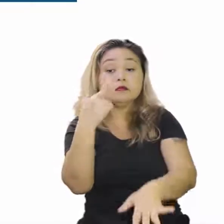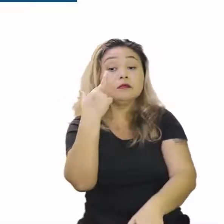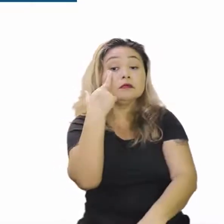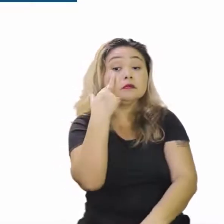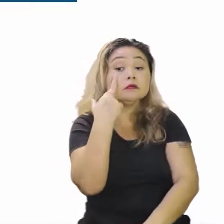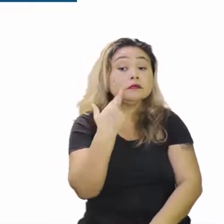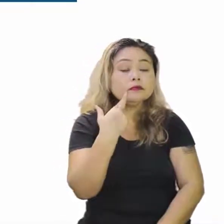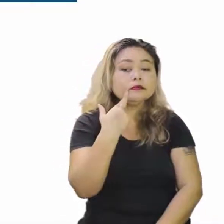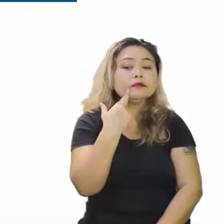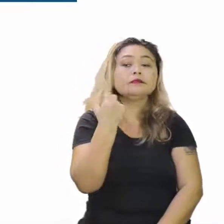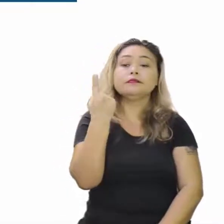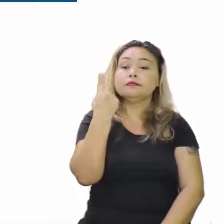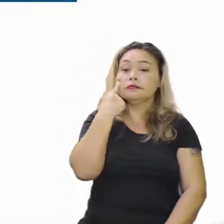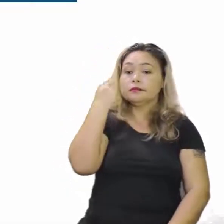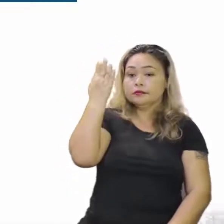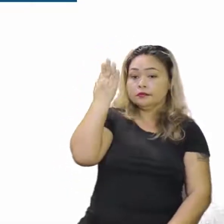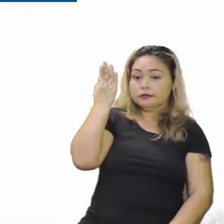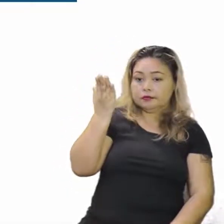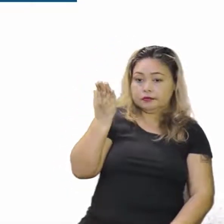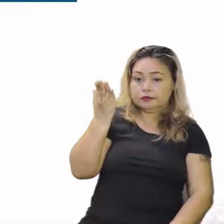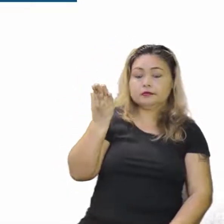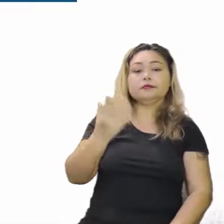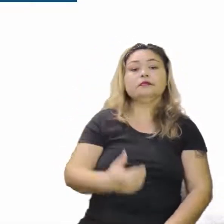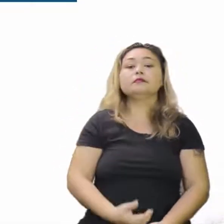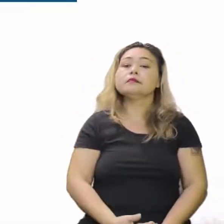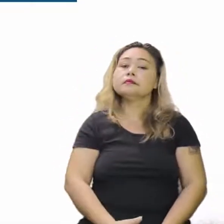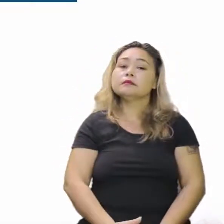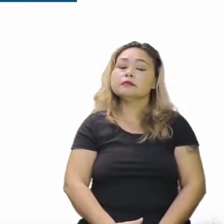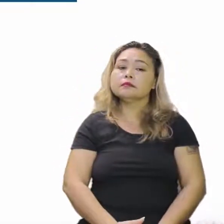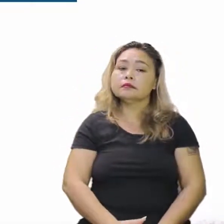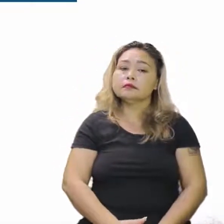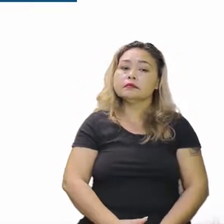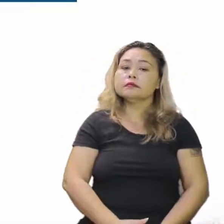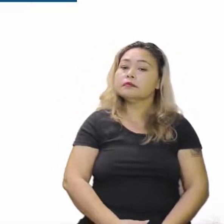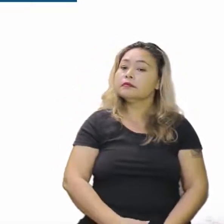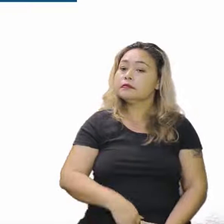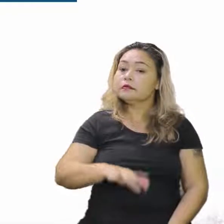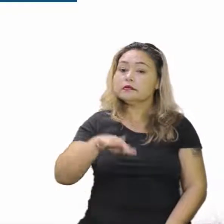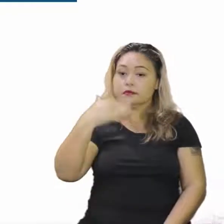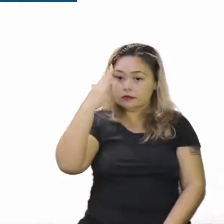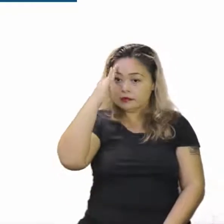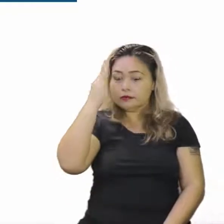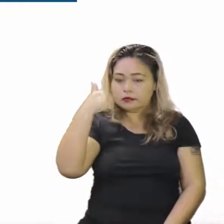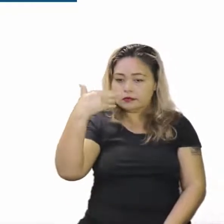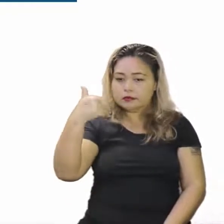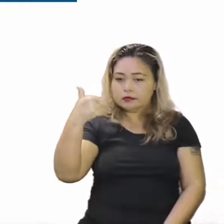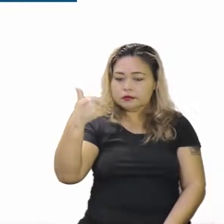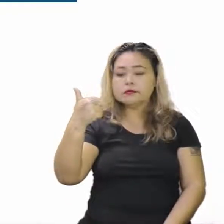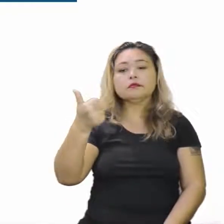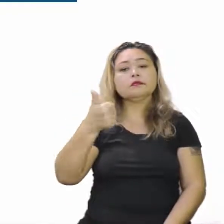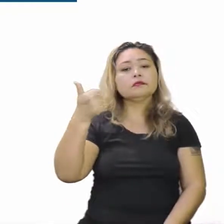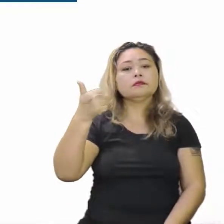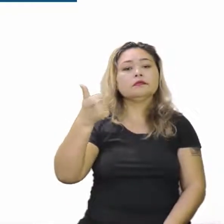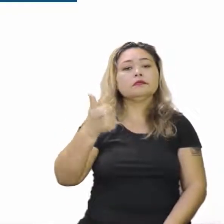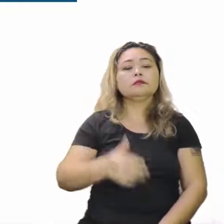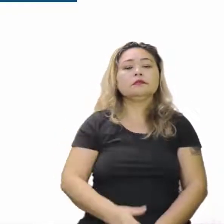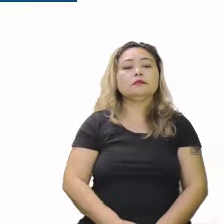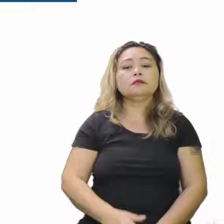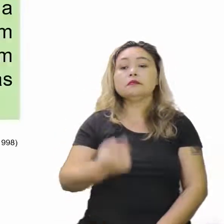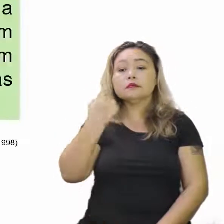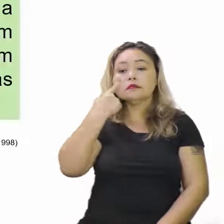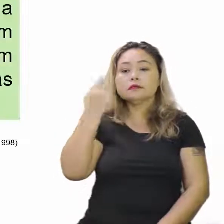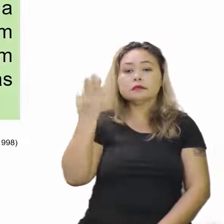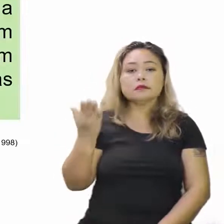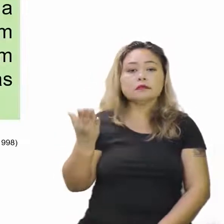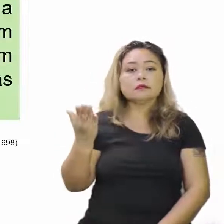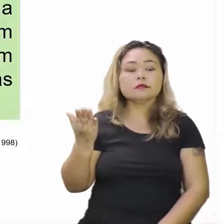Portanto, vejam bem esse fato. Vamos entender mais um pouco. Vamos para o primeiro. Vejam só